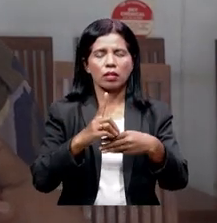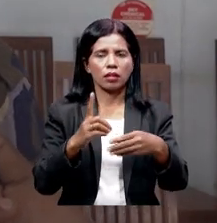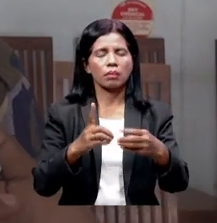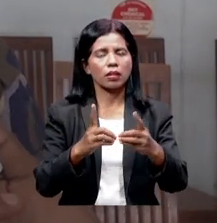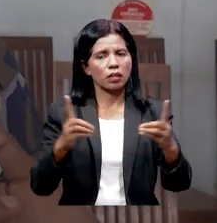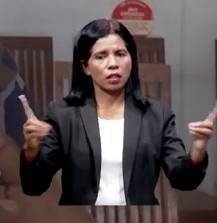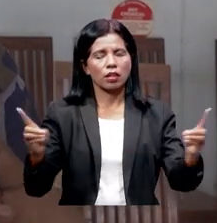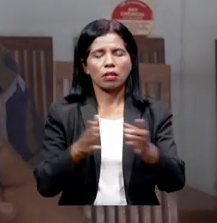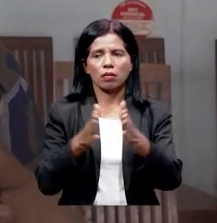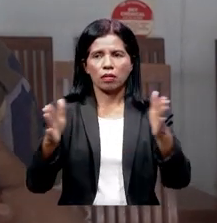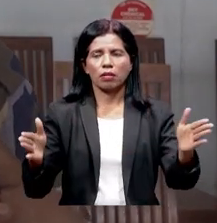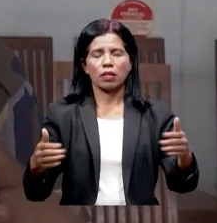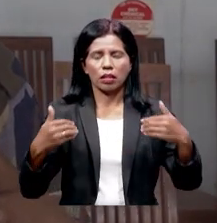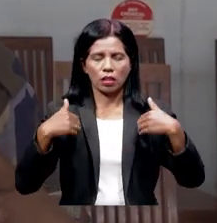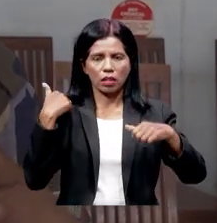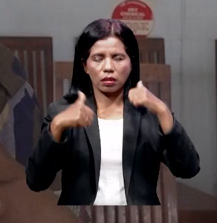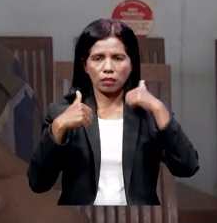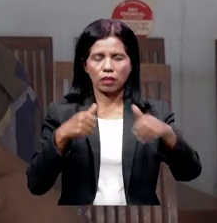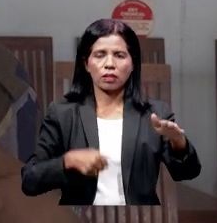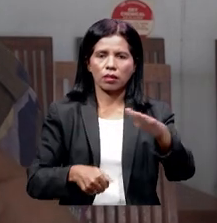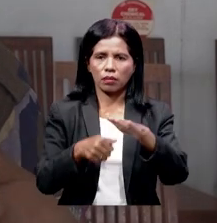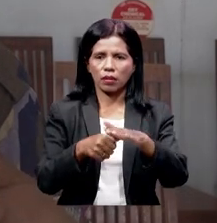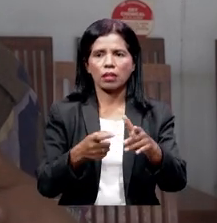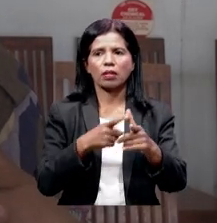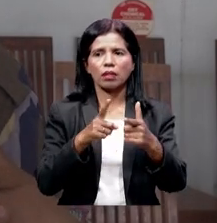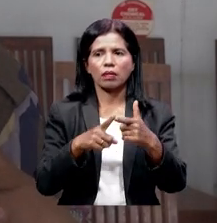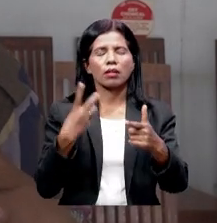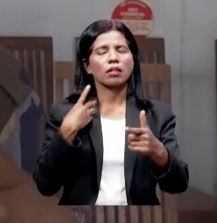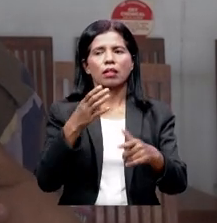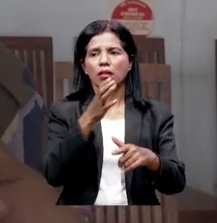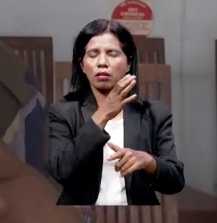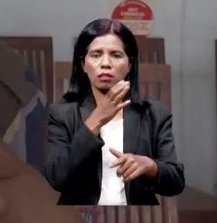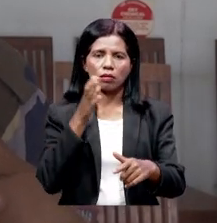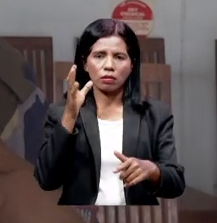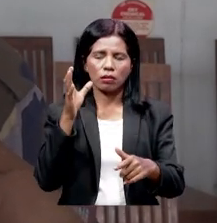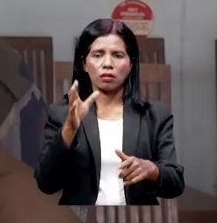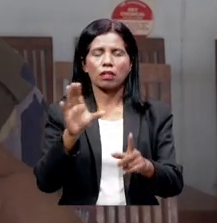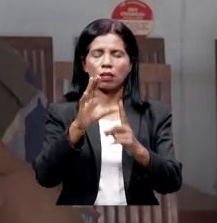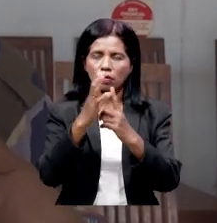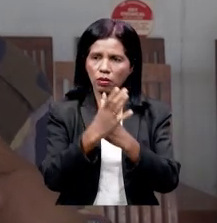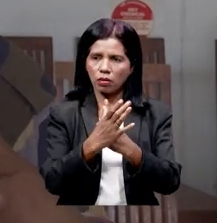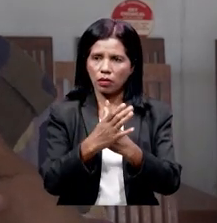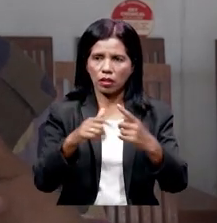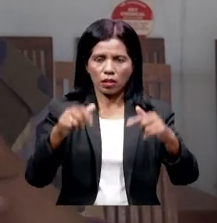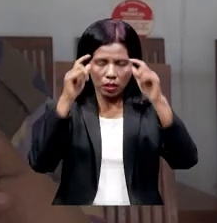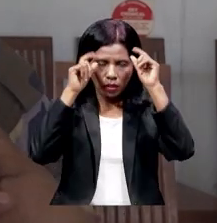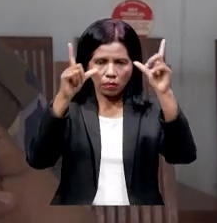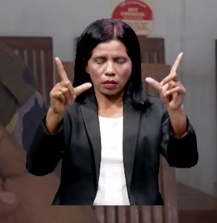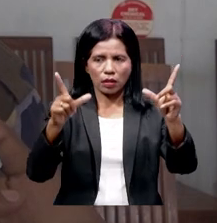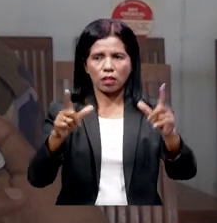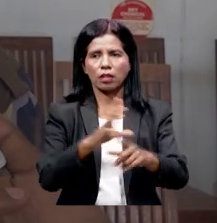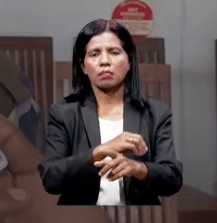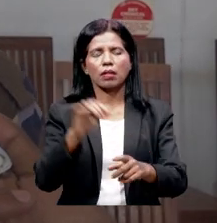te continua buras atividade ilegal. Depois, se tem a cultura, balu hele Timor, balu hele em Sore